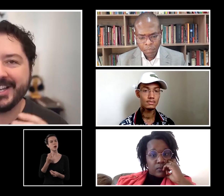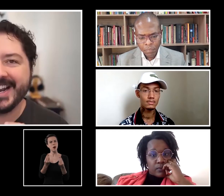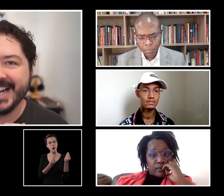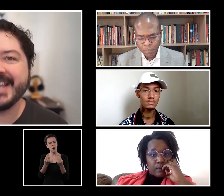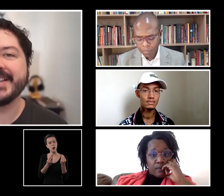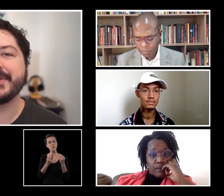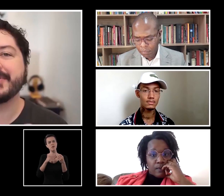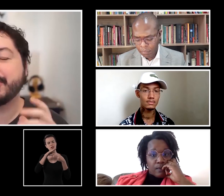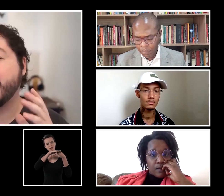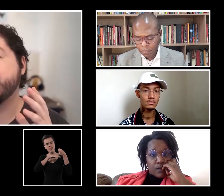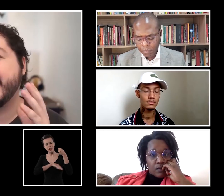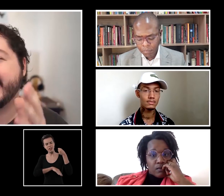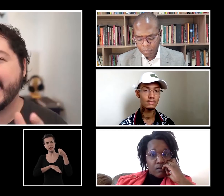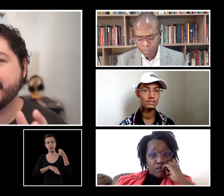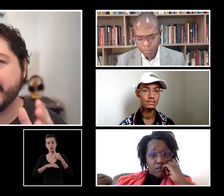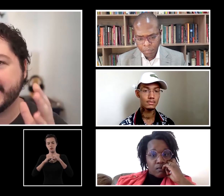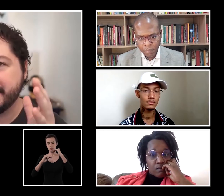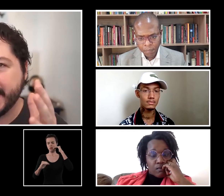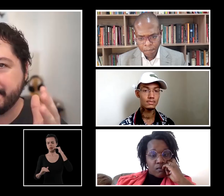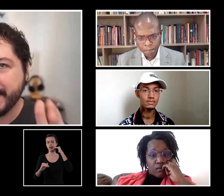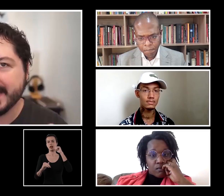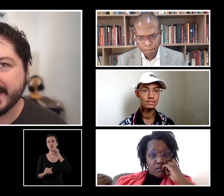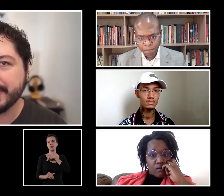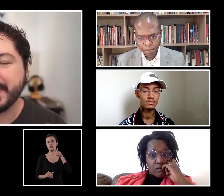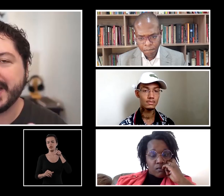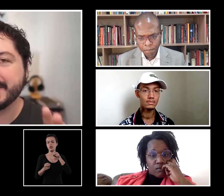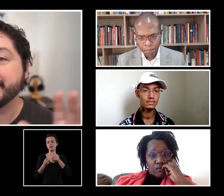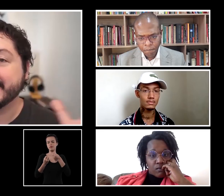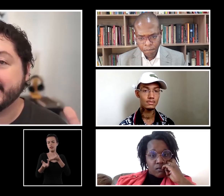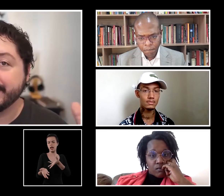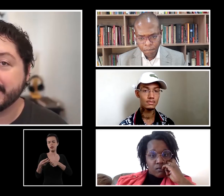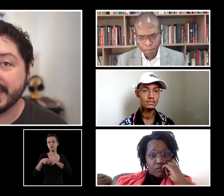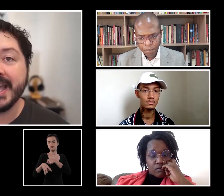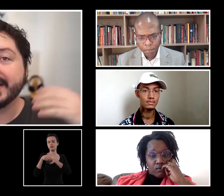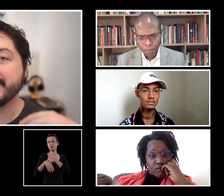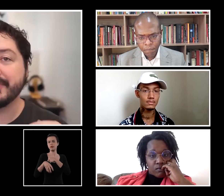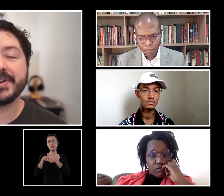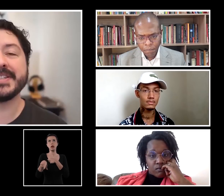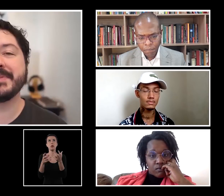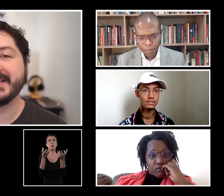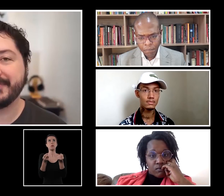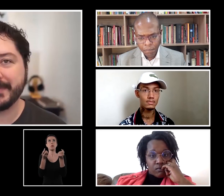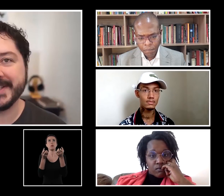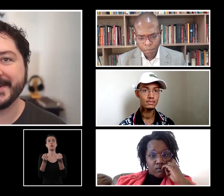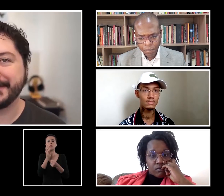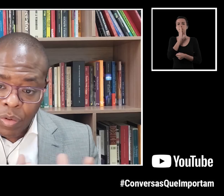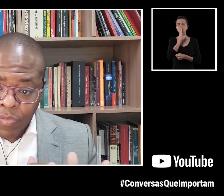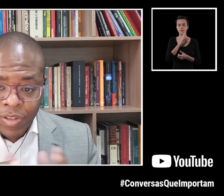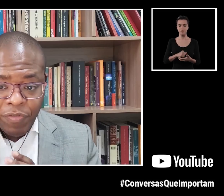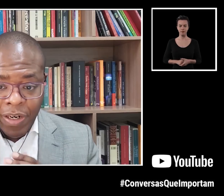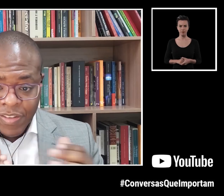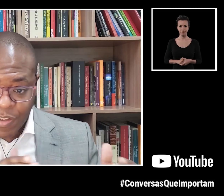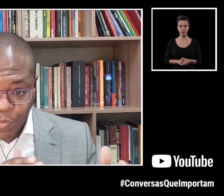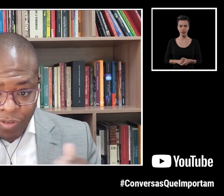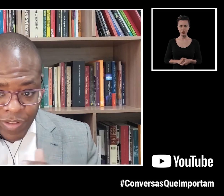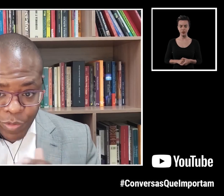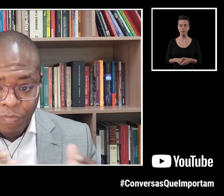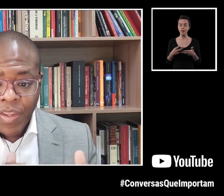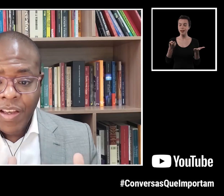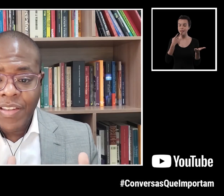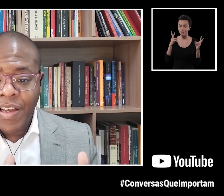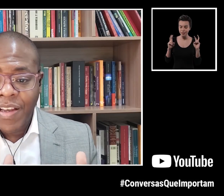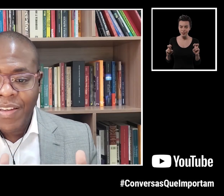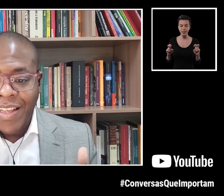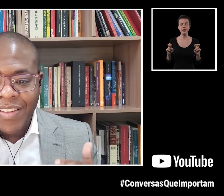processo de hierarquia dentro da escola de quem traz o conhecimento e passa isso para eles, passivos, que só vão receber essa informação? Quando você fala dessa coisa